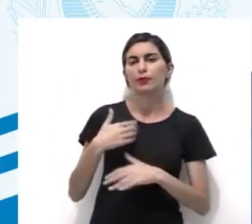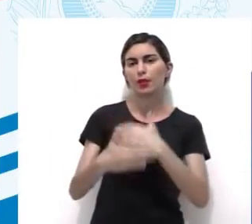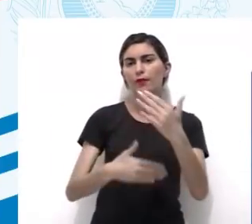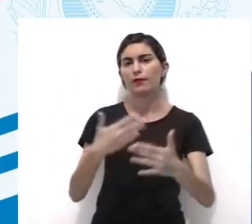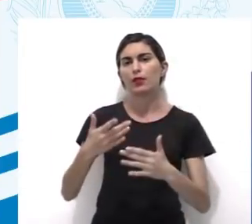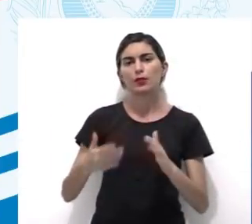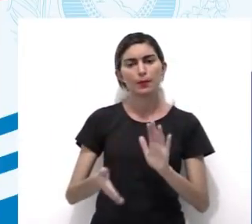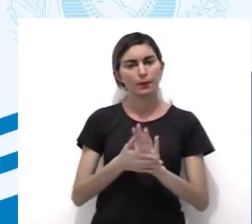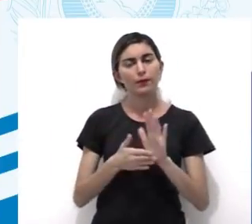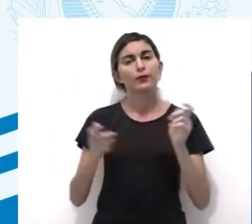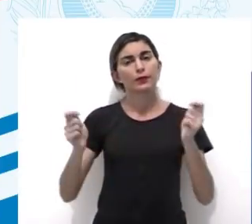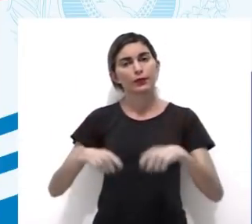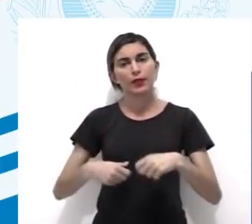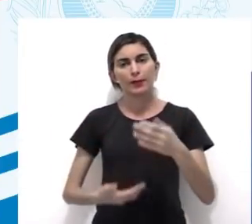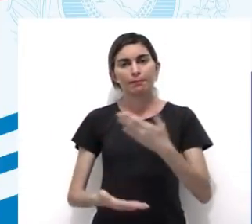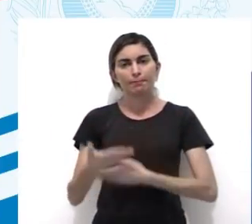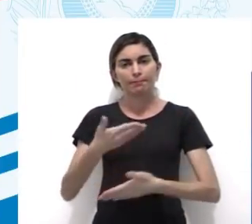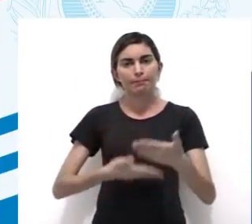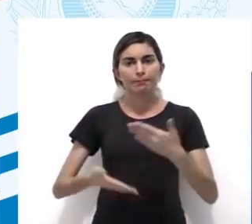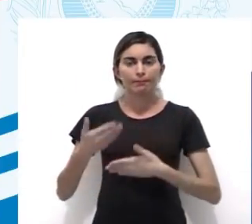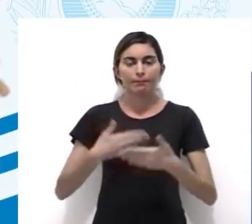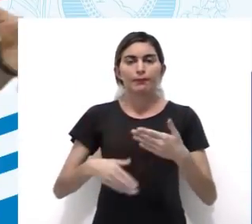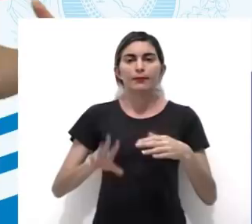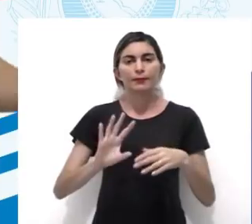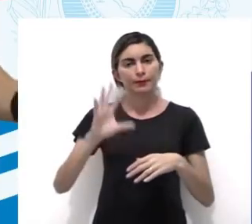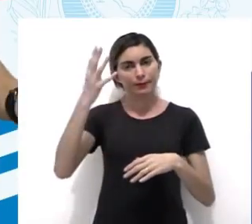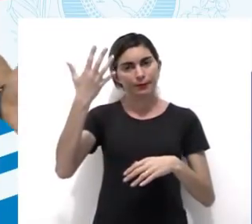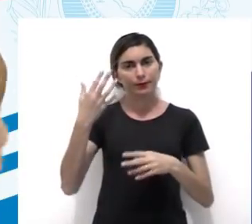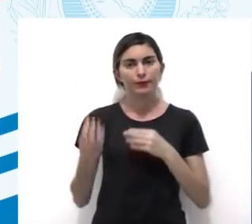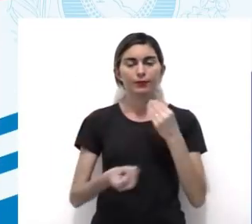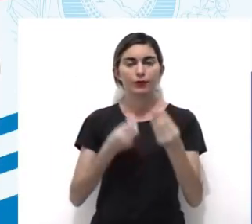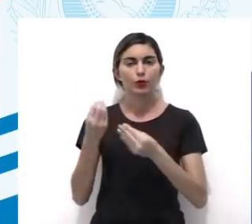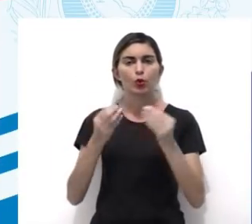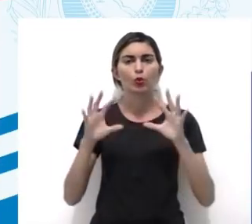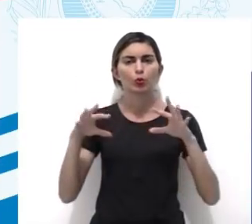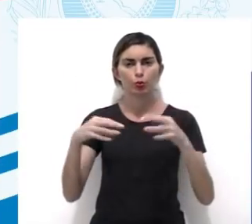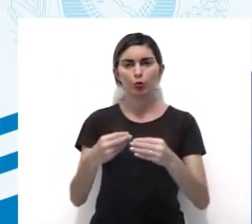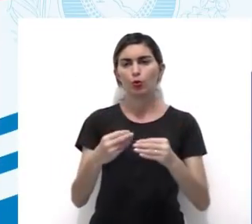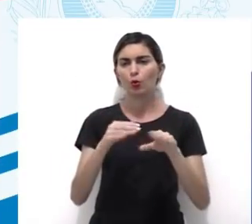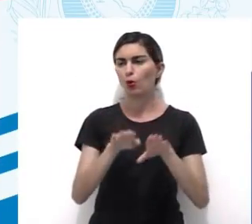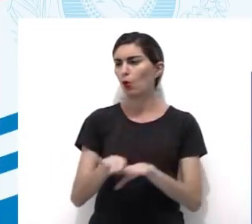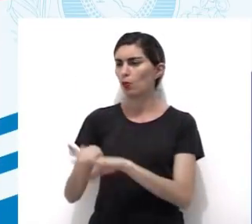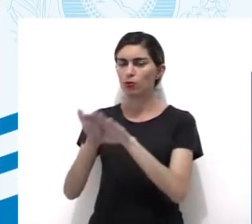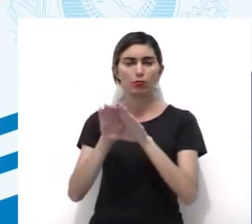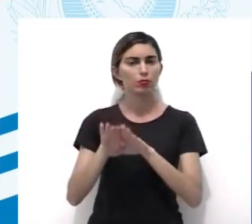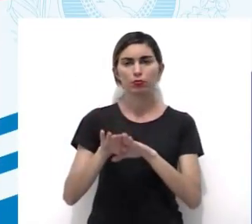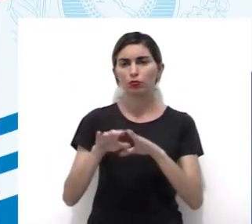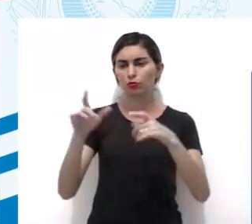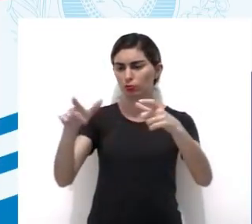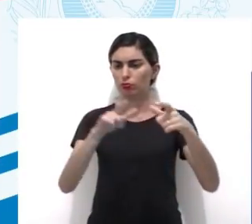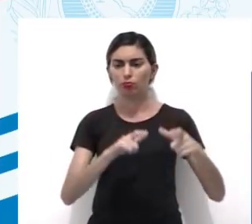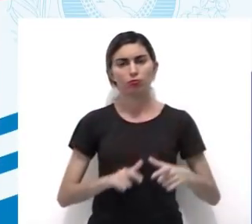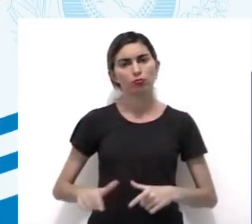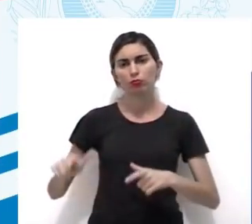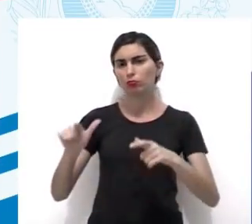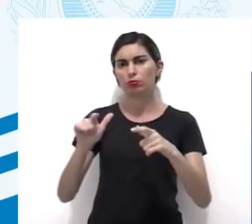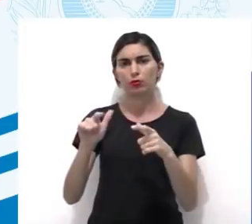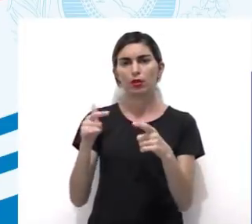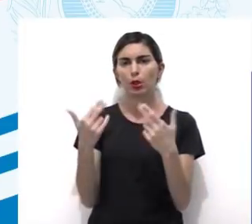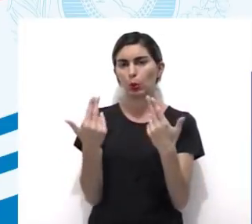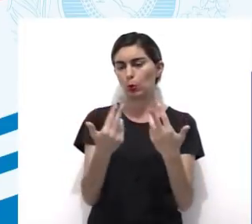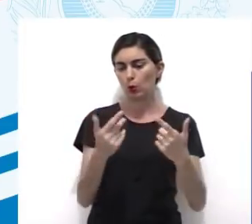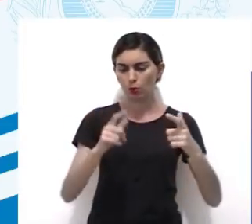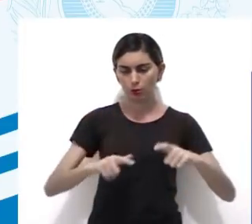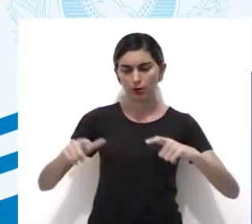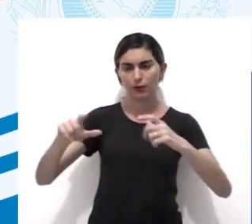atual, propiciou uma integração que aconteceu de tal forma que tornou comum a integralidade dos espaços. Então, o